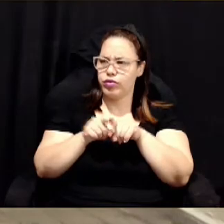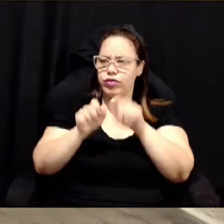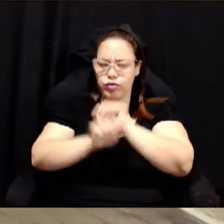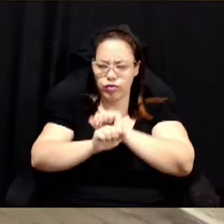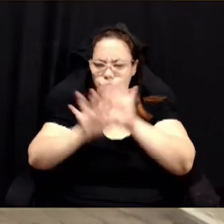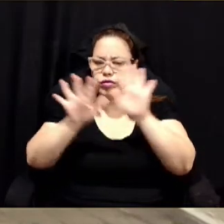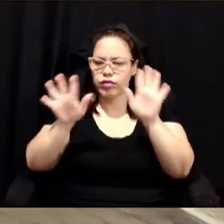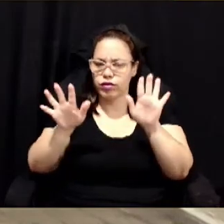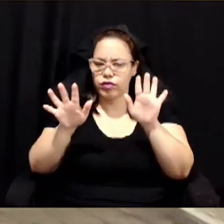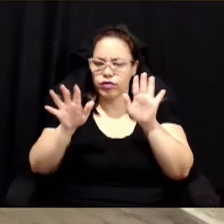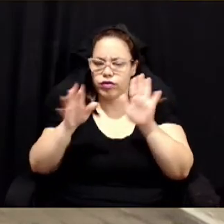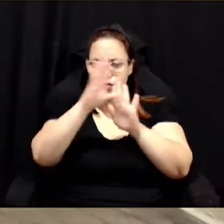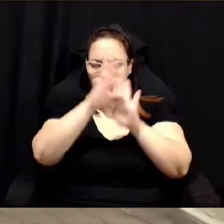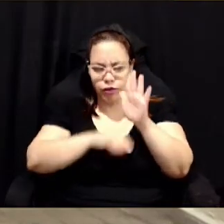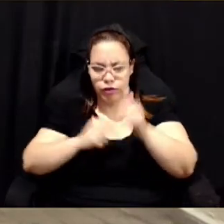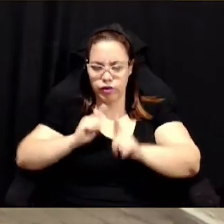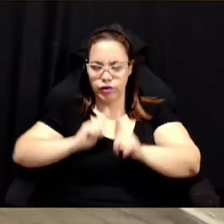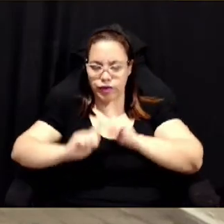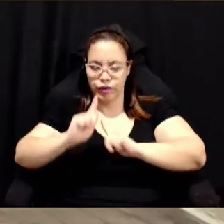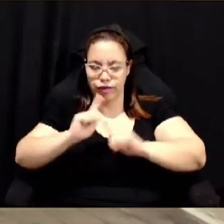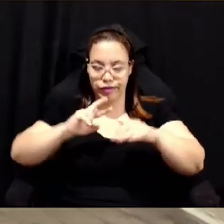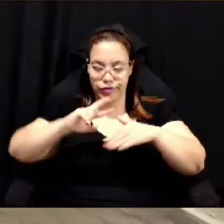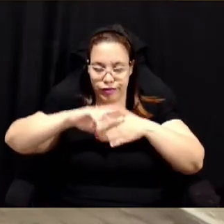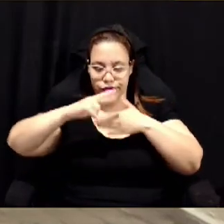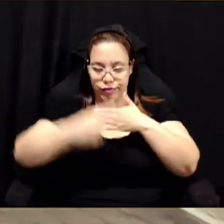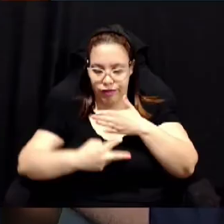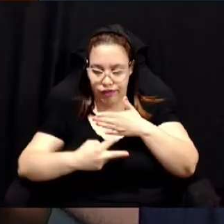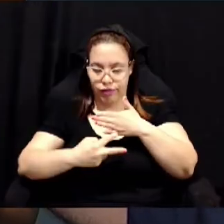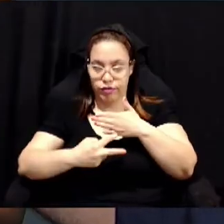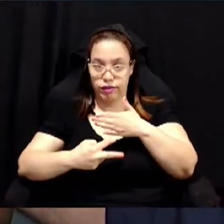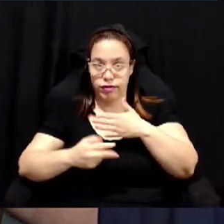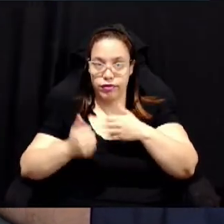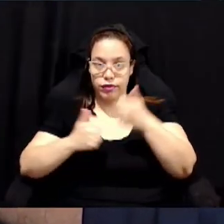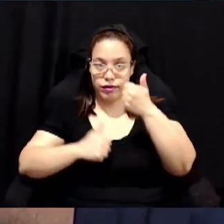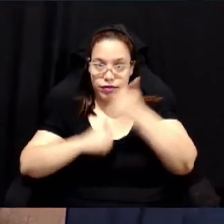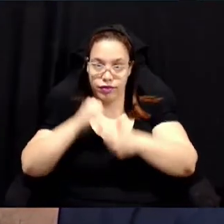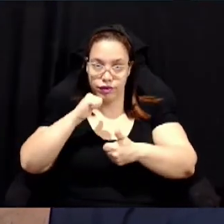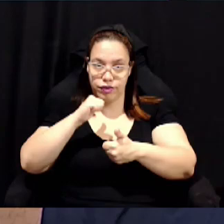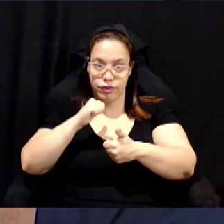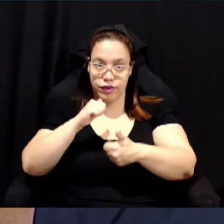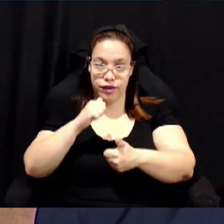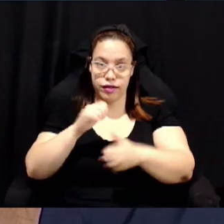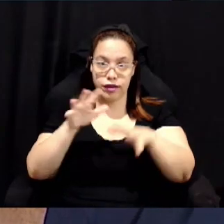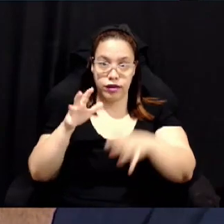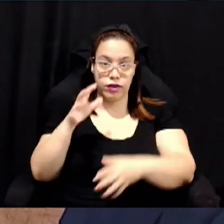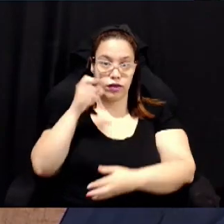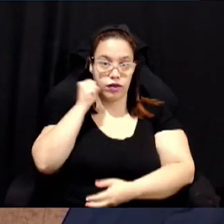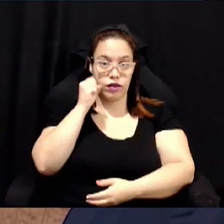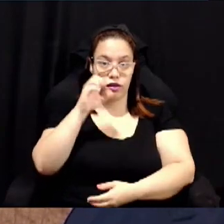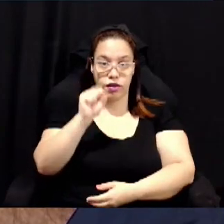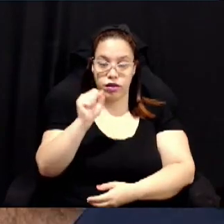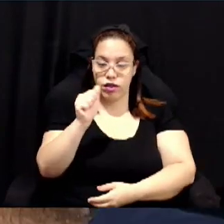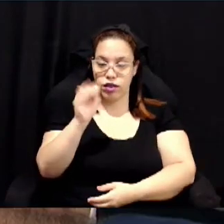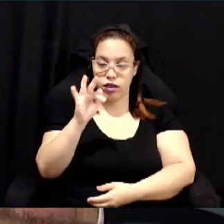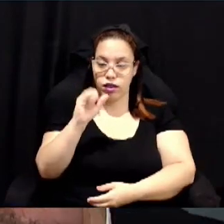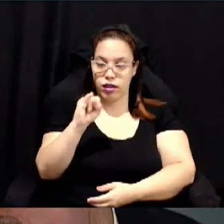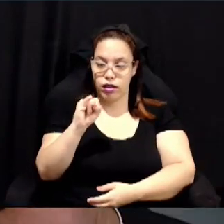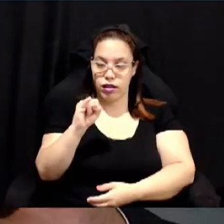modelo de gestão e os impactos no futebol brasileiro. A adoção do modelo de SAF, ela